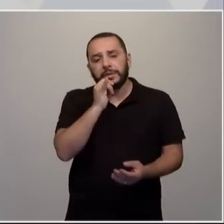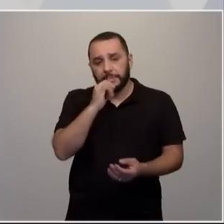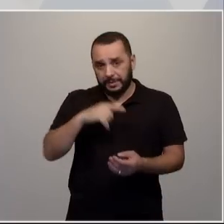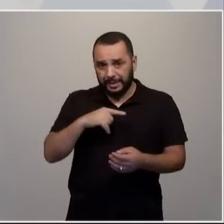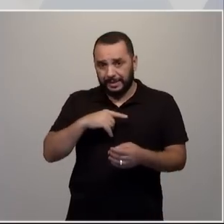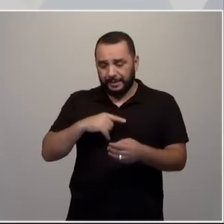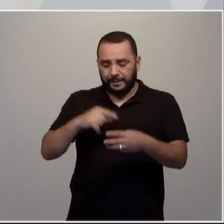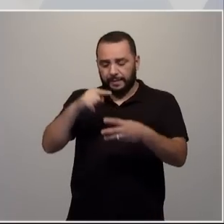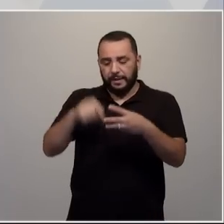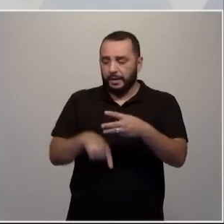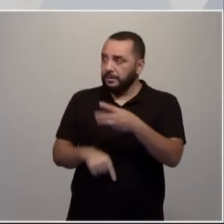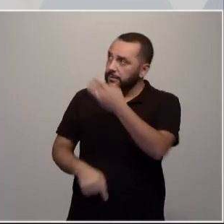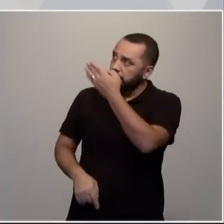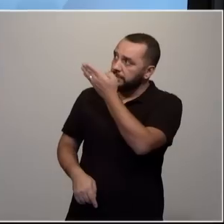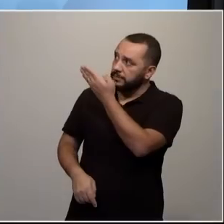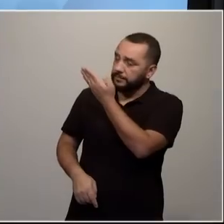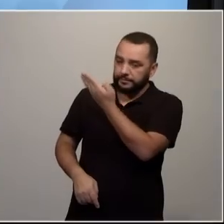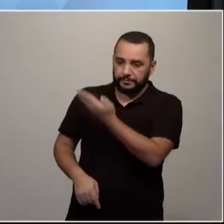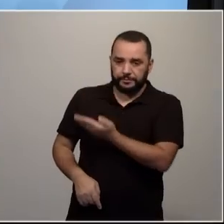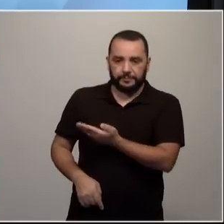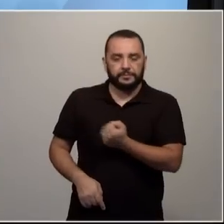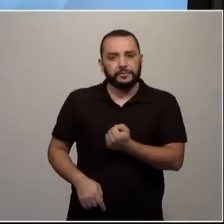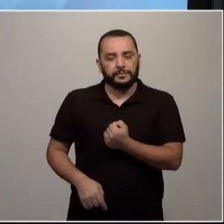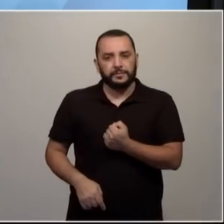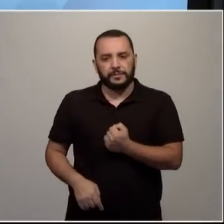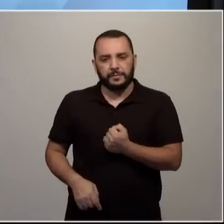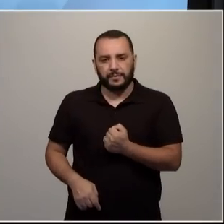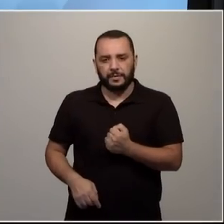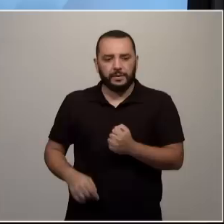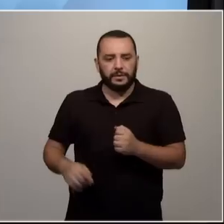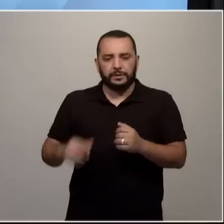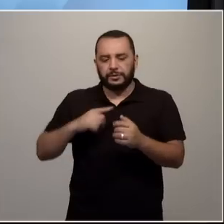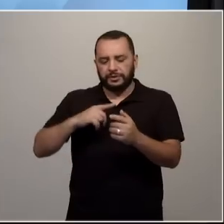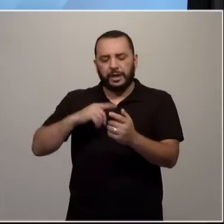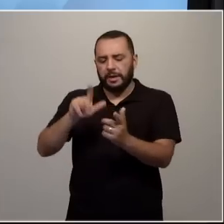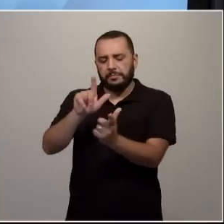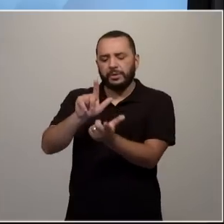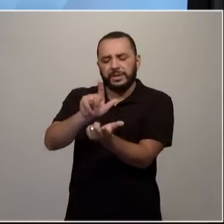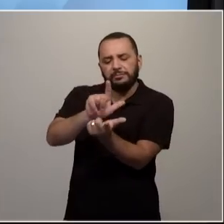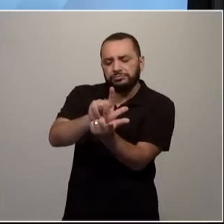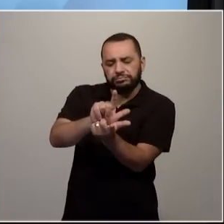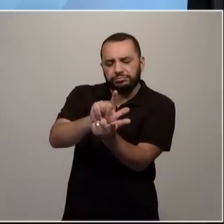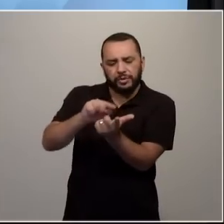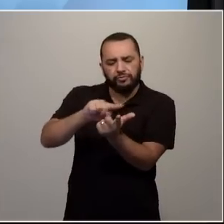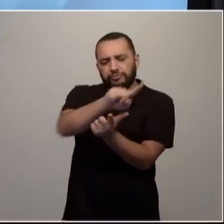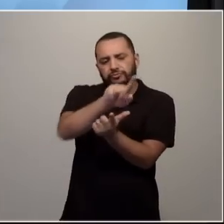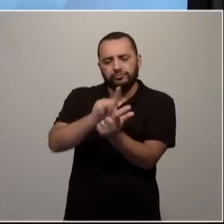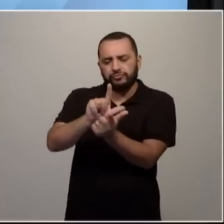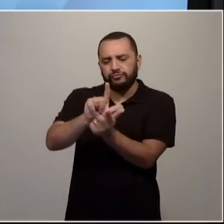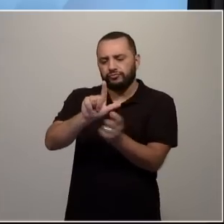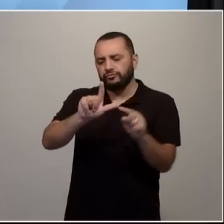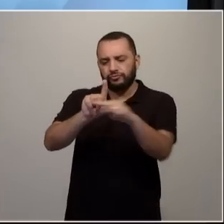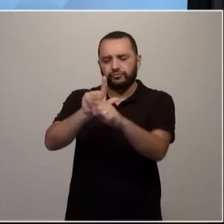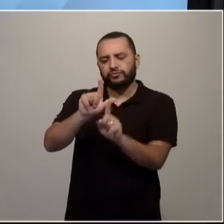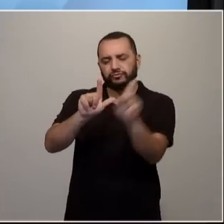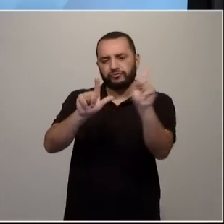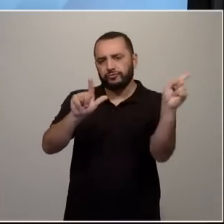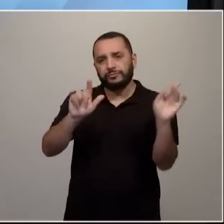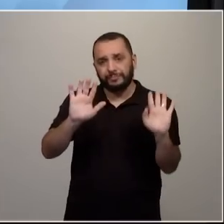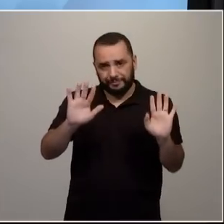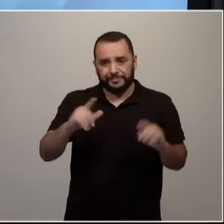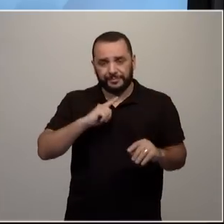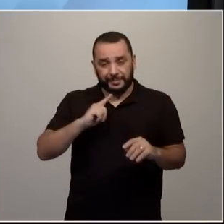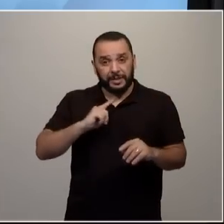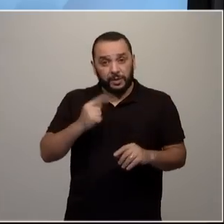para direções, as que forem. Vai ter um valor de alfa que faz com que